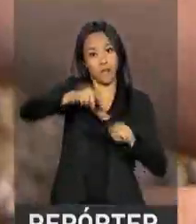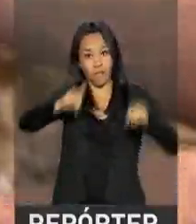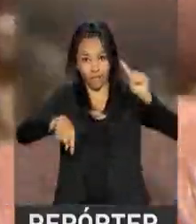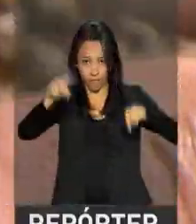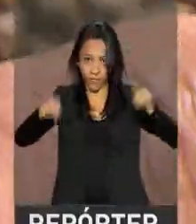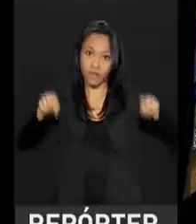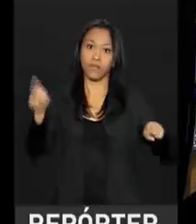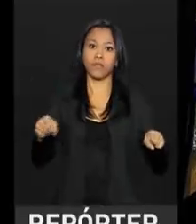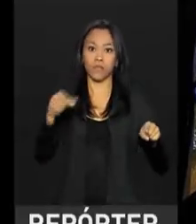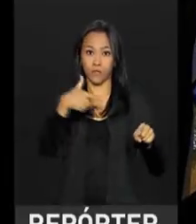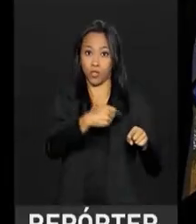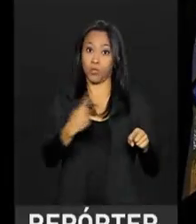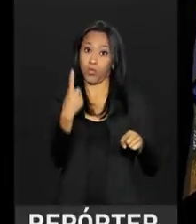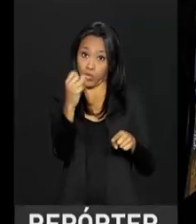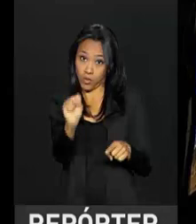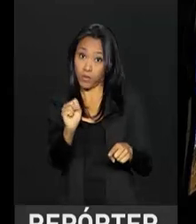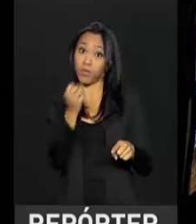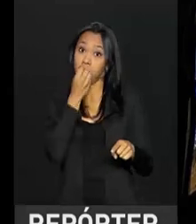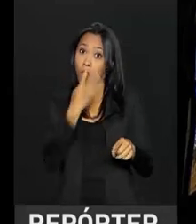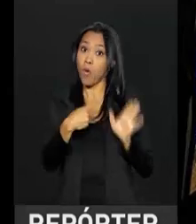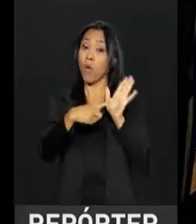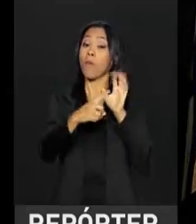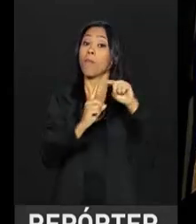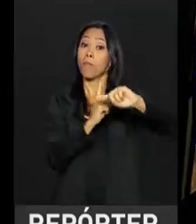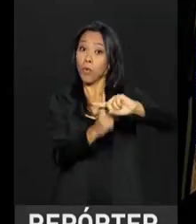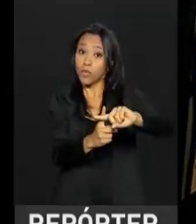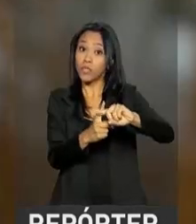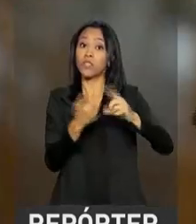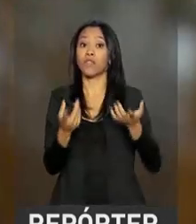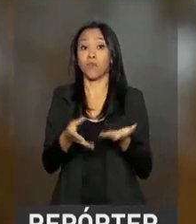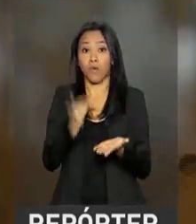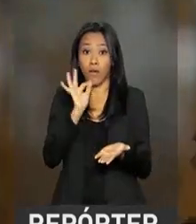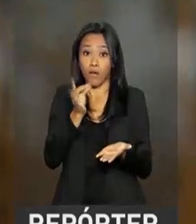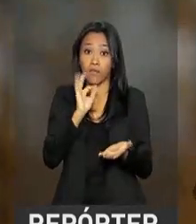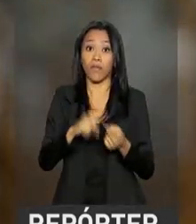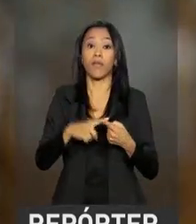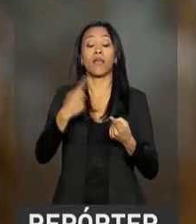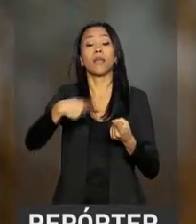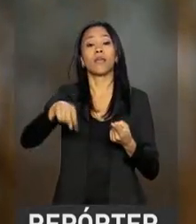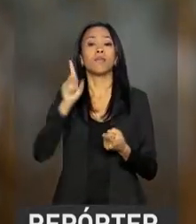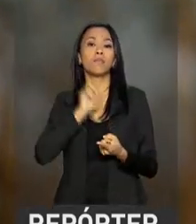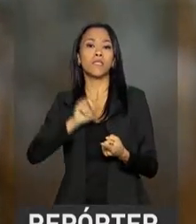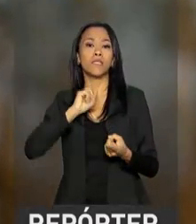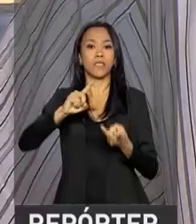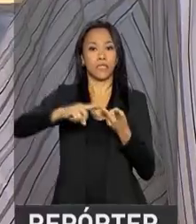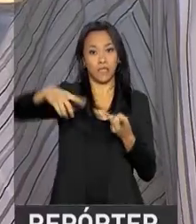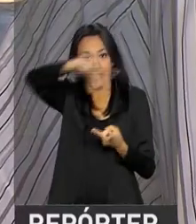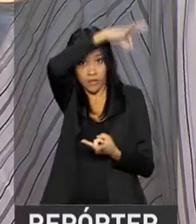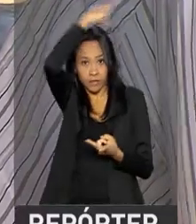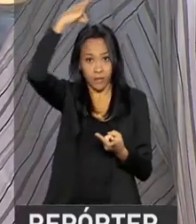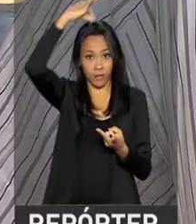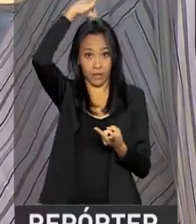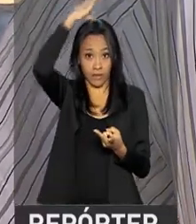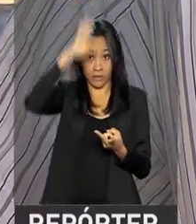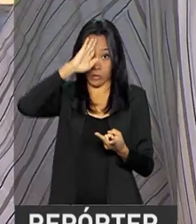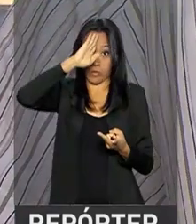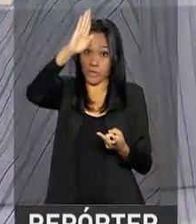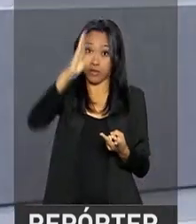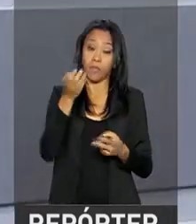bienalidade é positiva com o crescimento da cafeicultura minas gerais e espírito santo são os principais estados